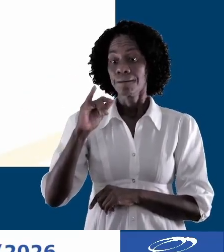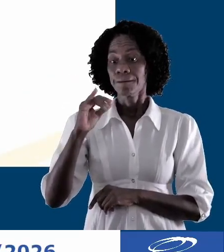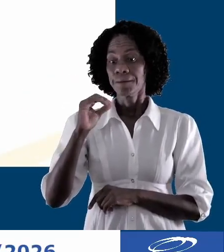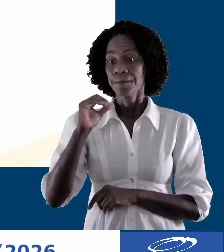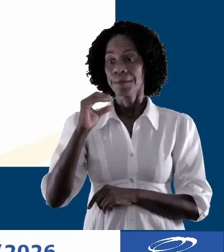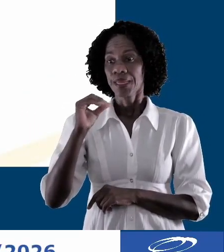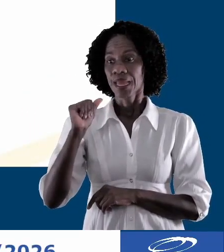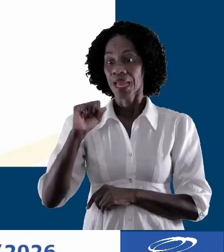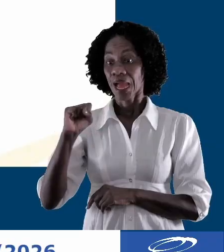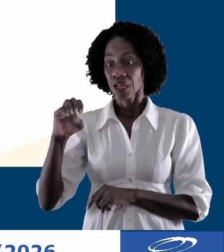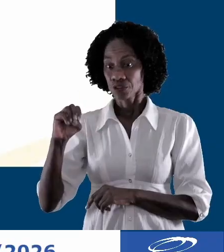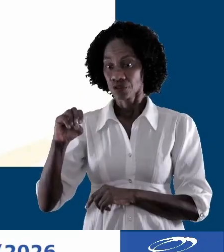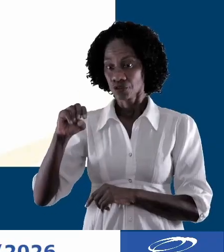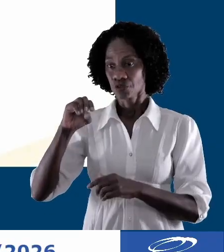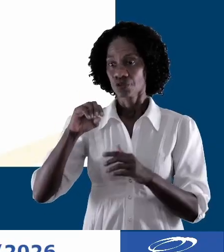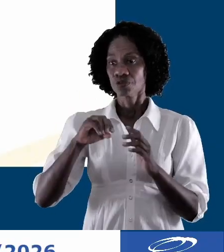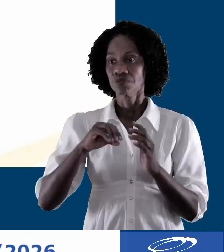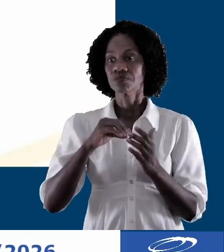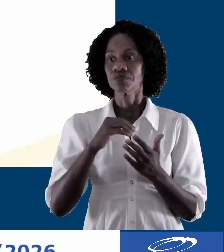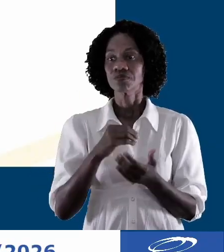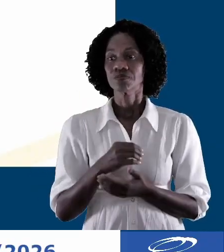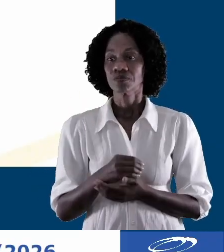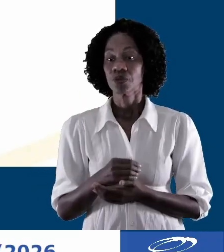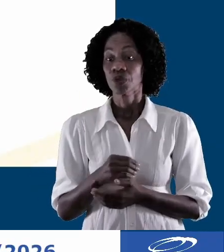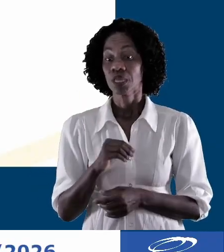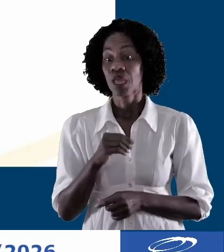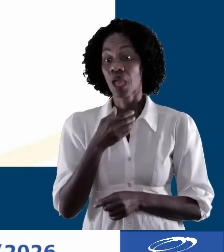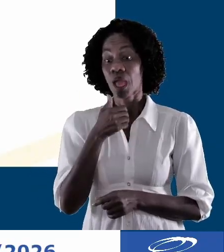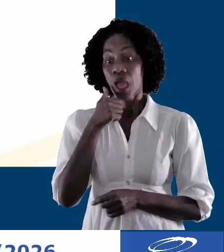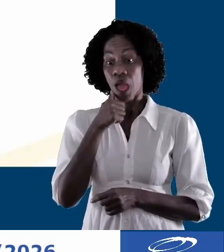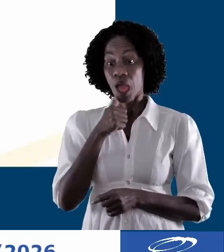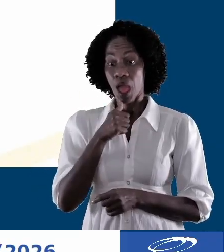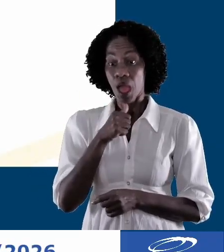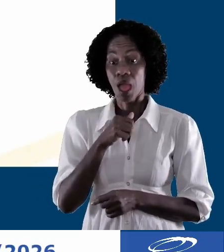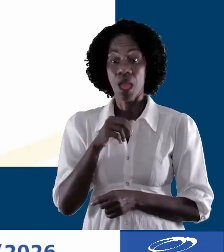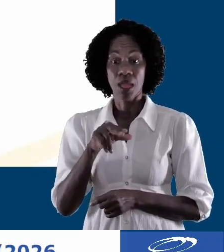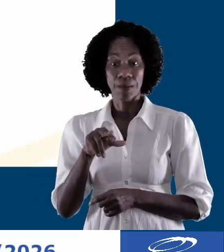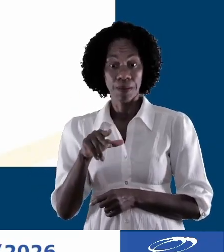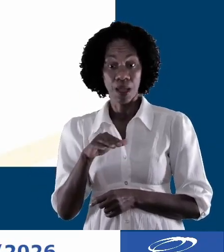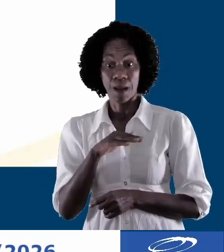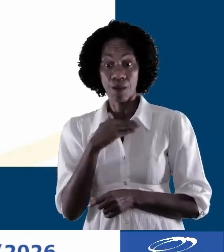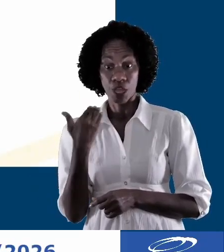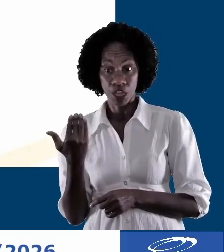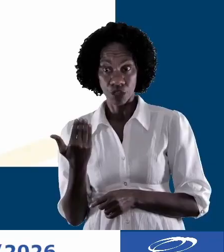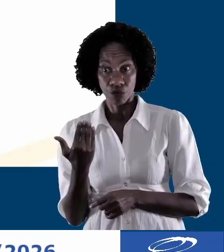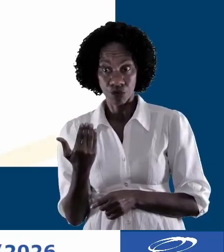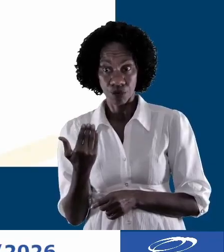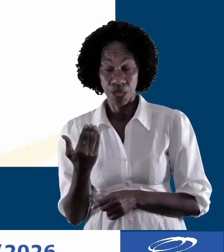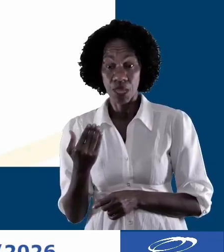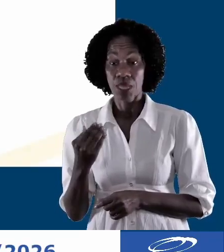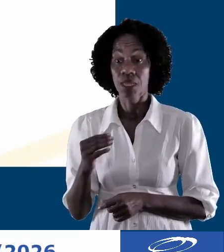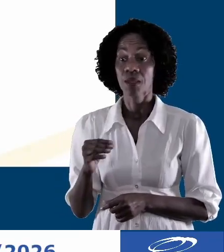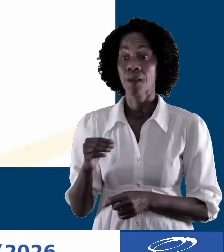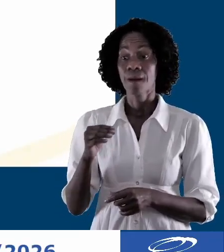irmã e ele prometeu a Deus que a irmã que estivesse curada, ele jamais pintaria. Ela faleceu, ele